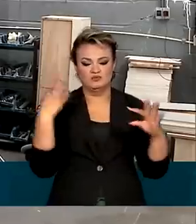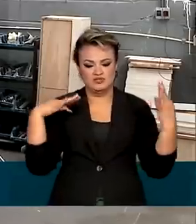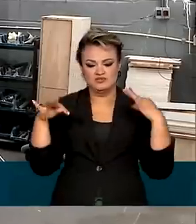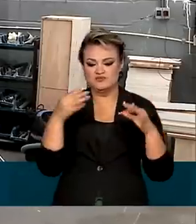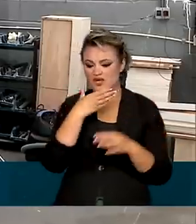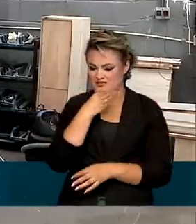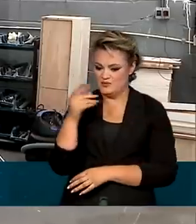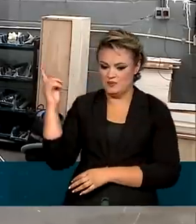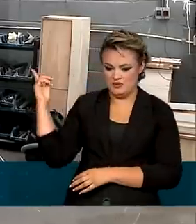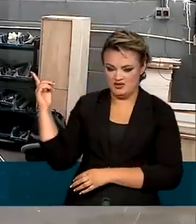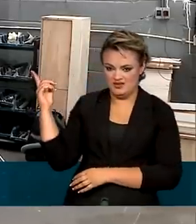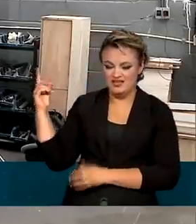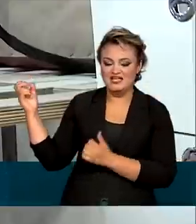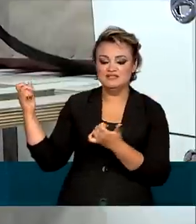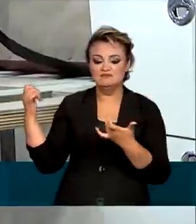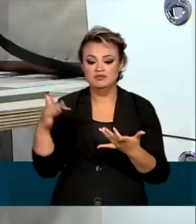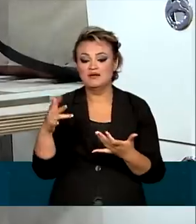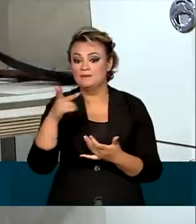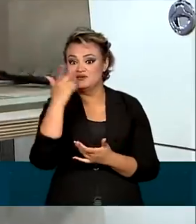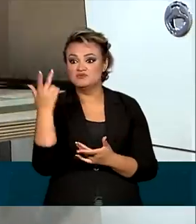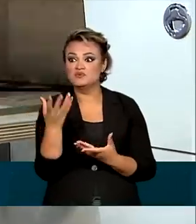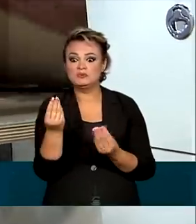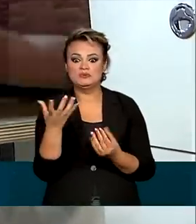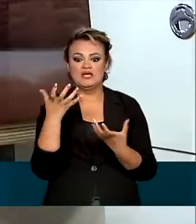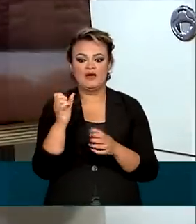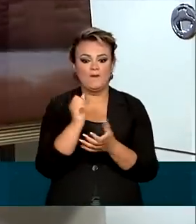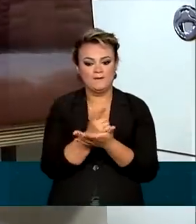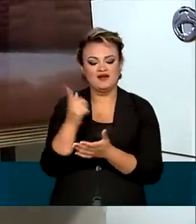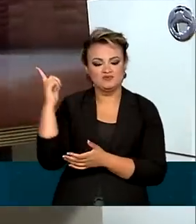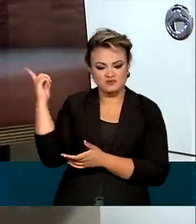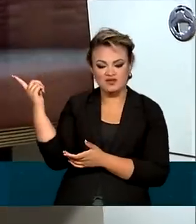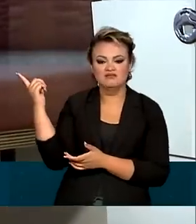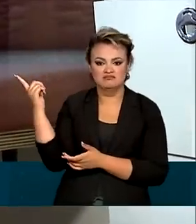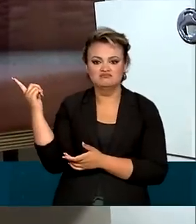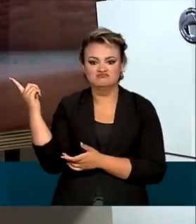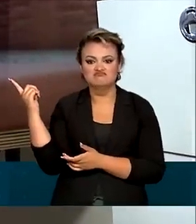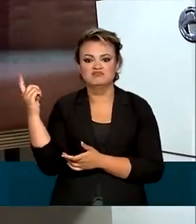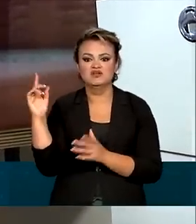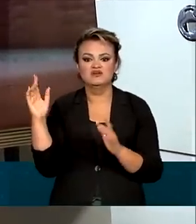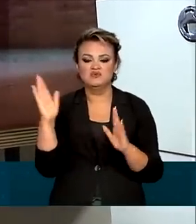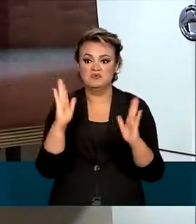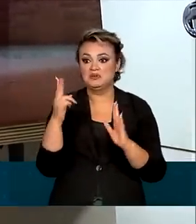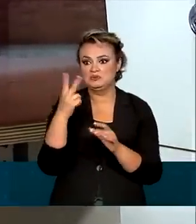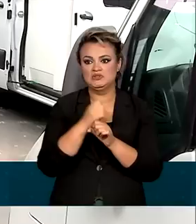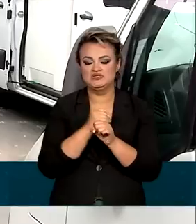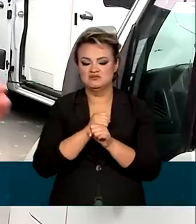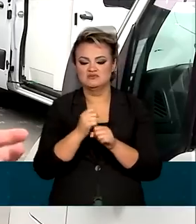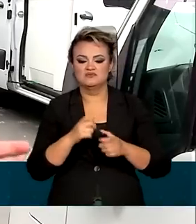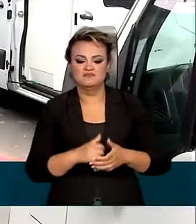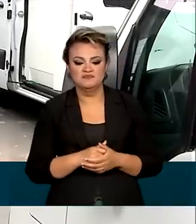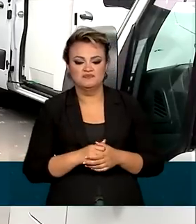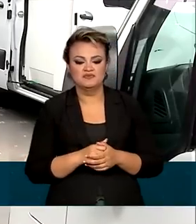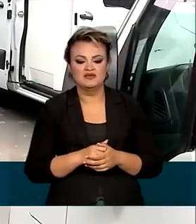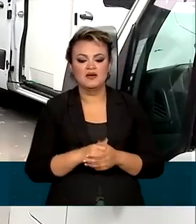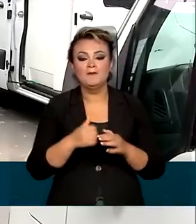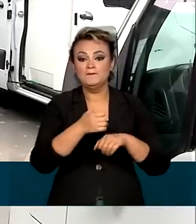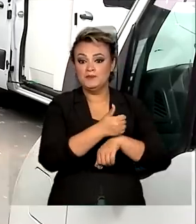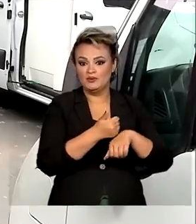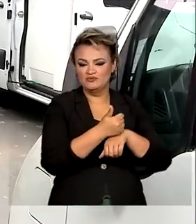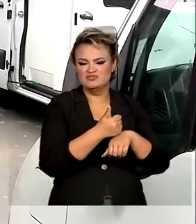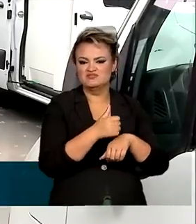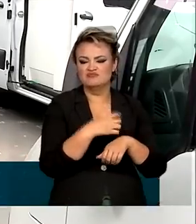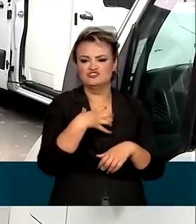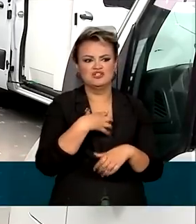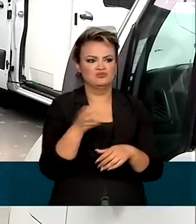de São Paulo conta que a demanda por moto Homes aumentou muito nos últimos dois anos as profissões tá